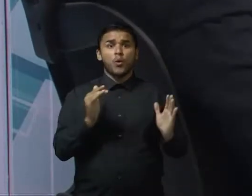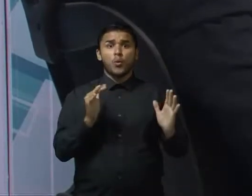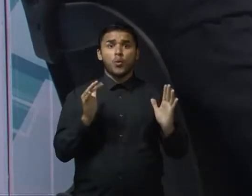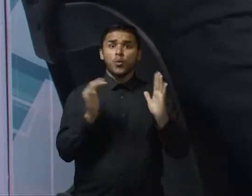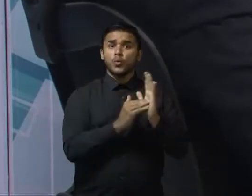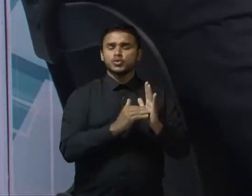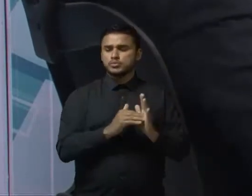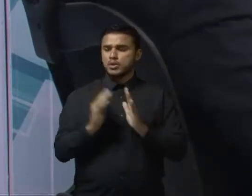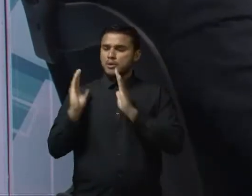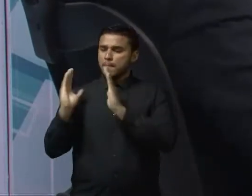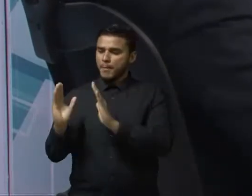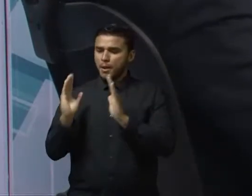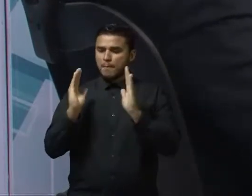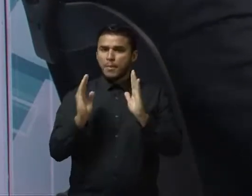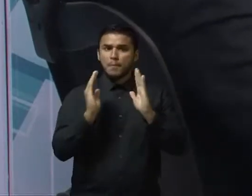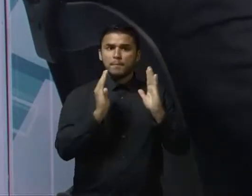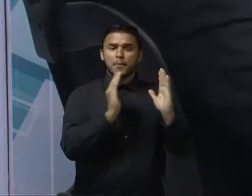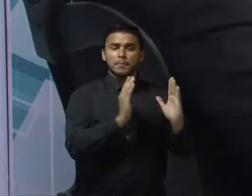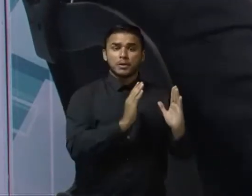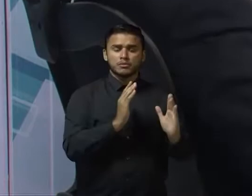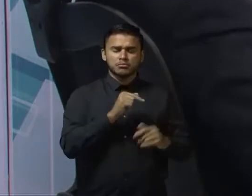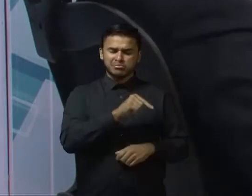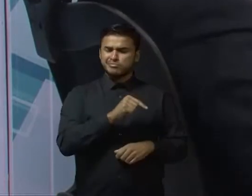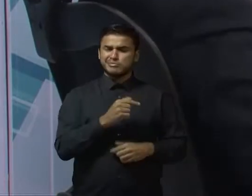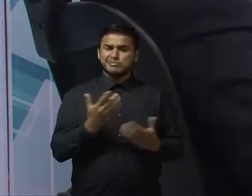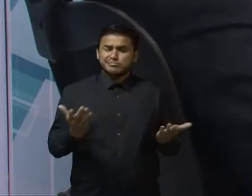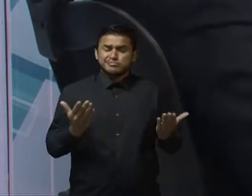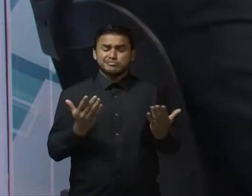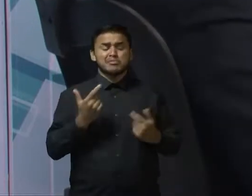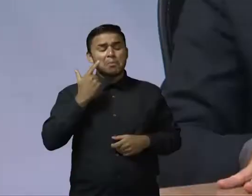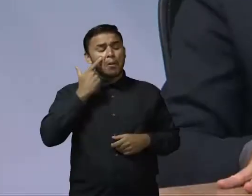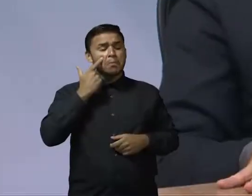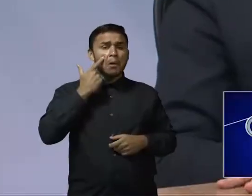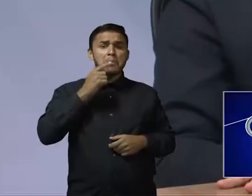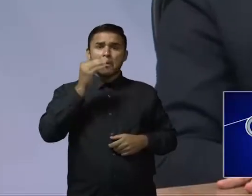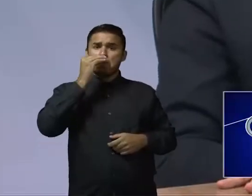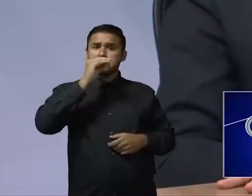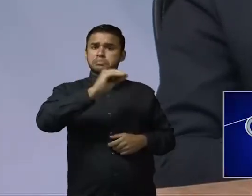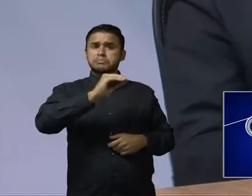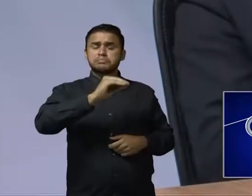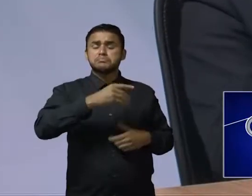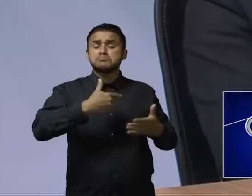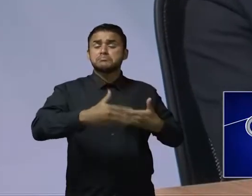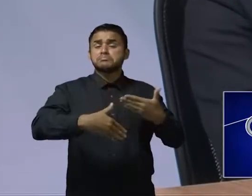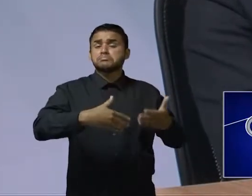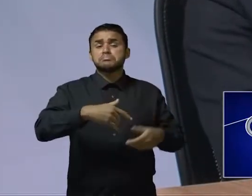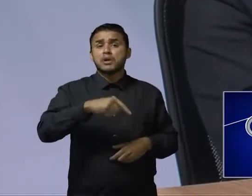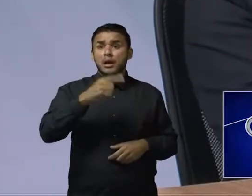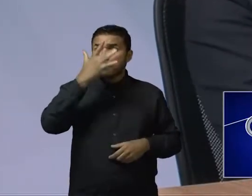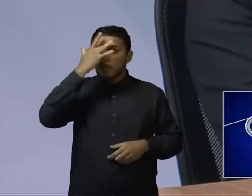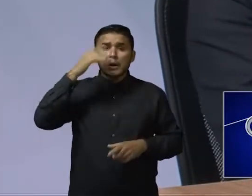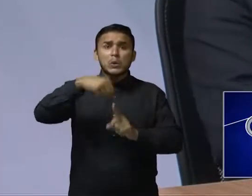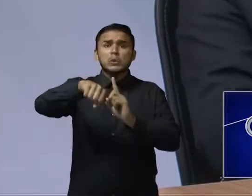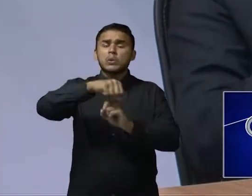ela é absolutamente invisível do ponto de vista para a sociedade. Ela é invisível